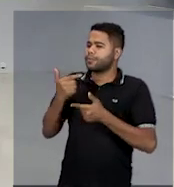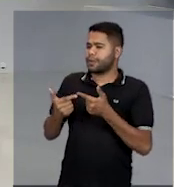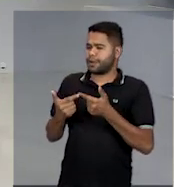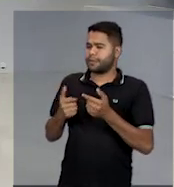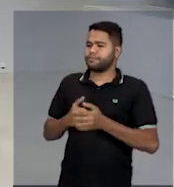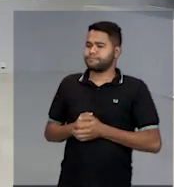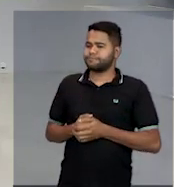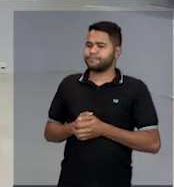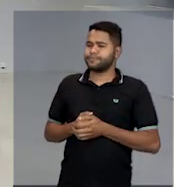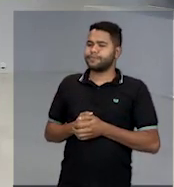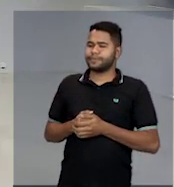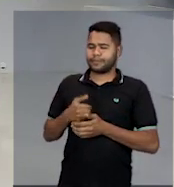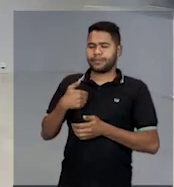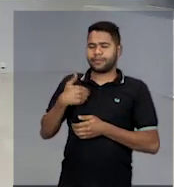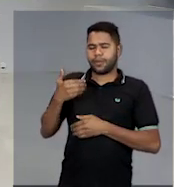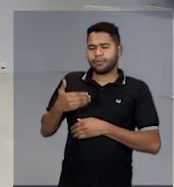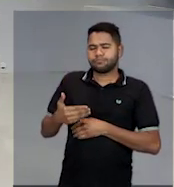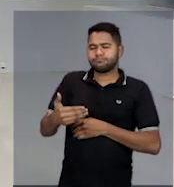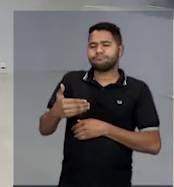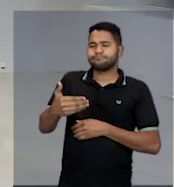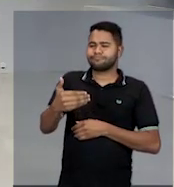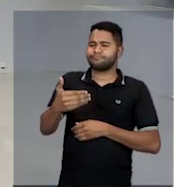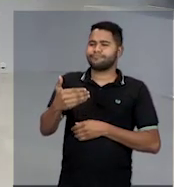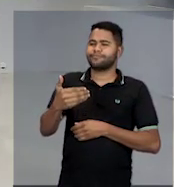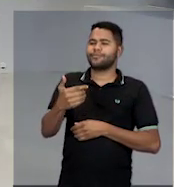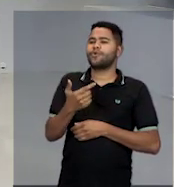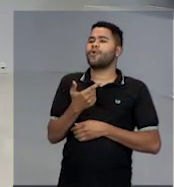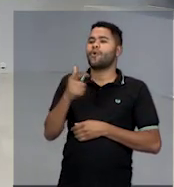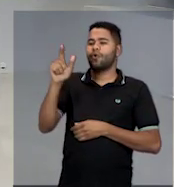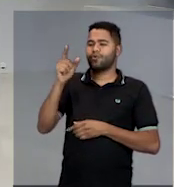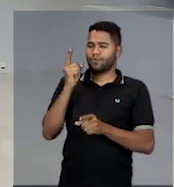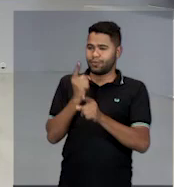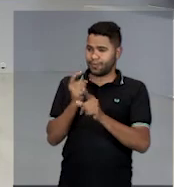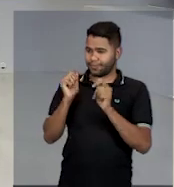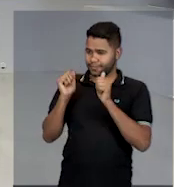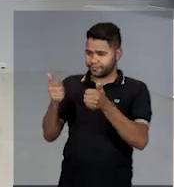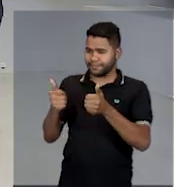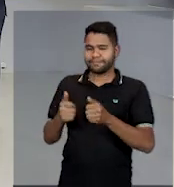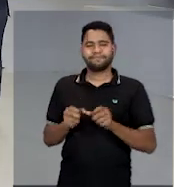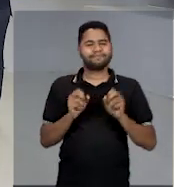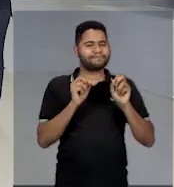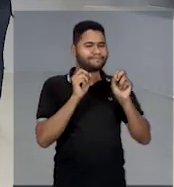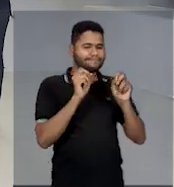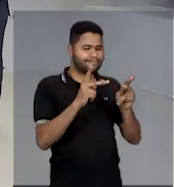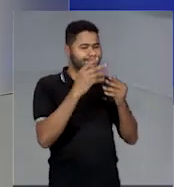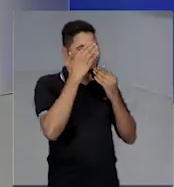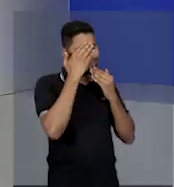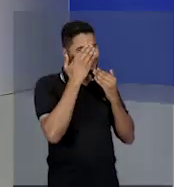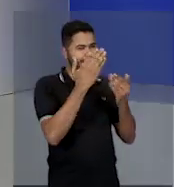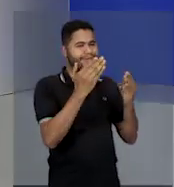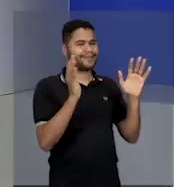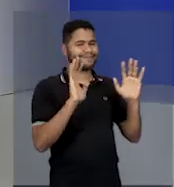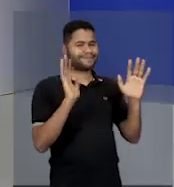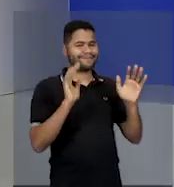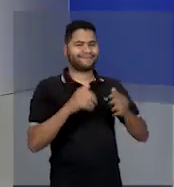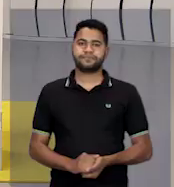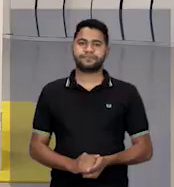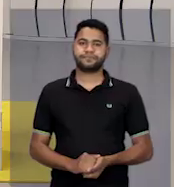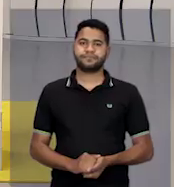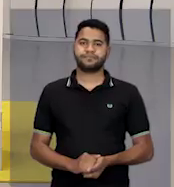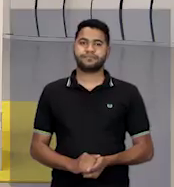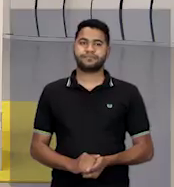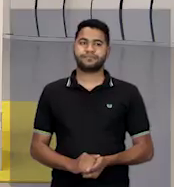trabalhar. Vamos voltar então num próximo encontro, ok? Tá certo, professora. Muito obrigada. Até mais.